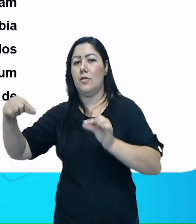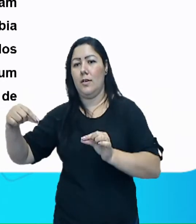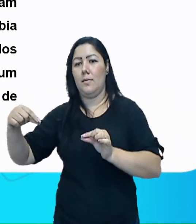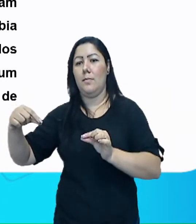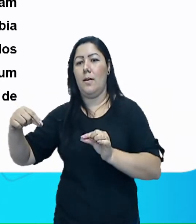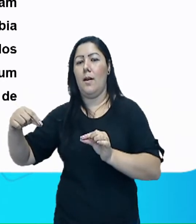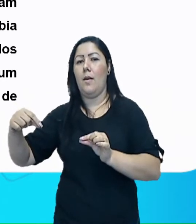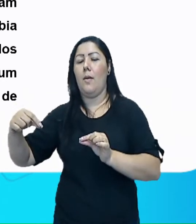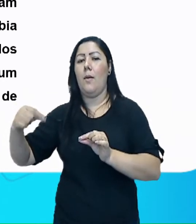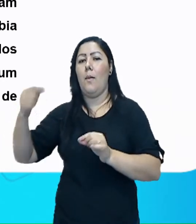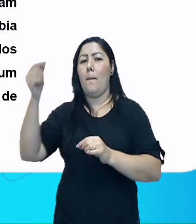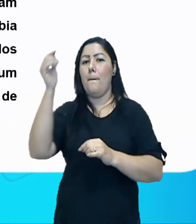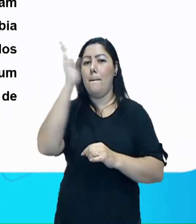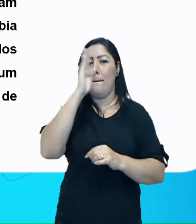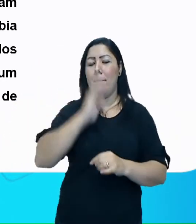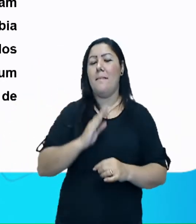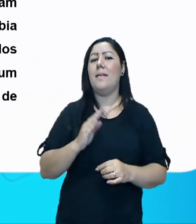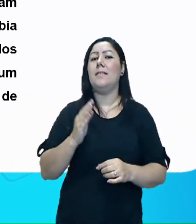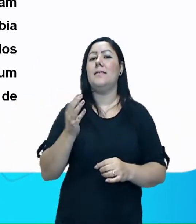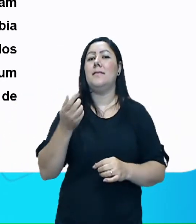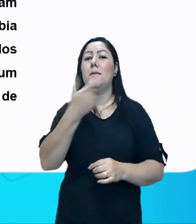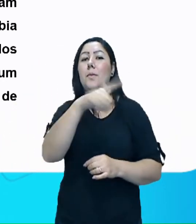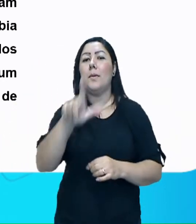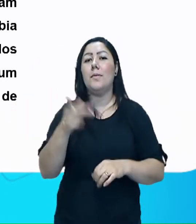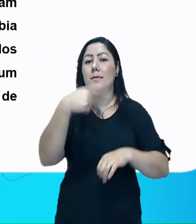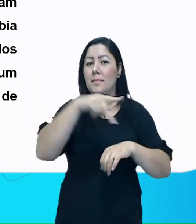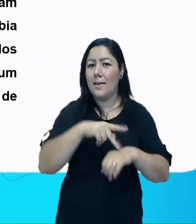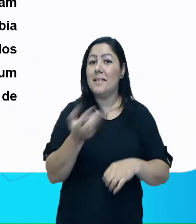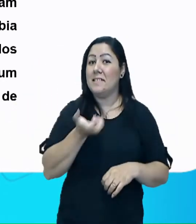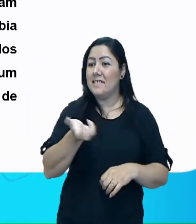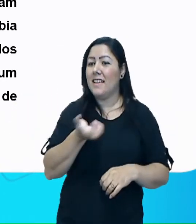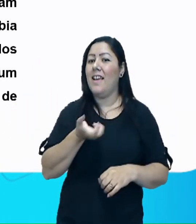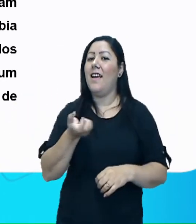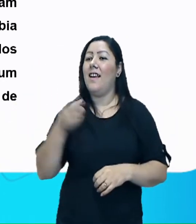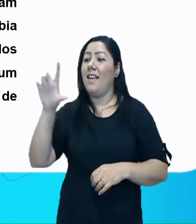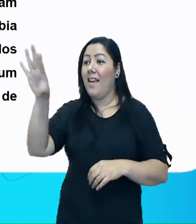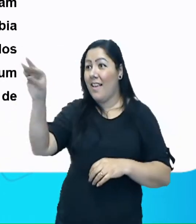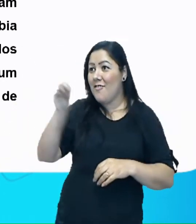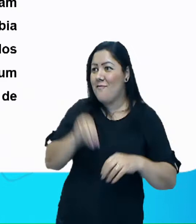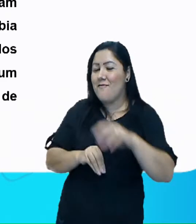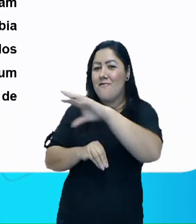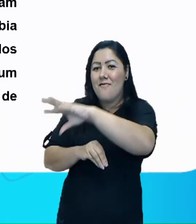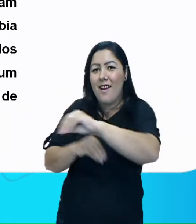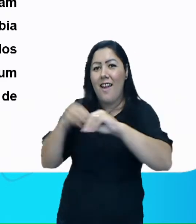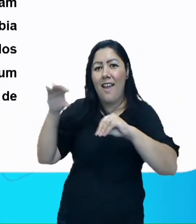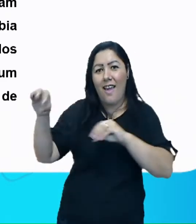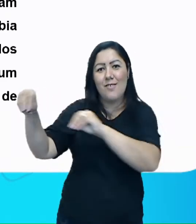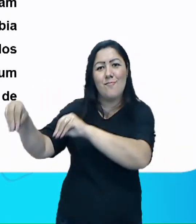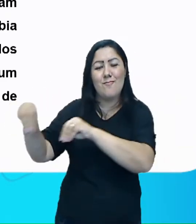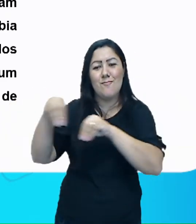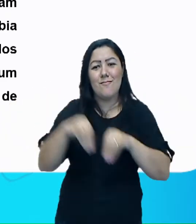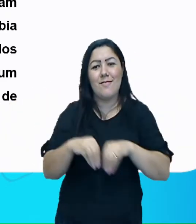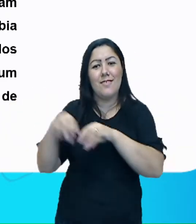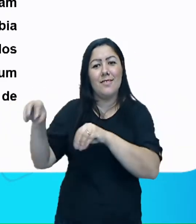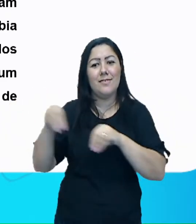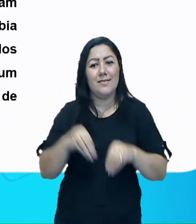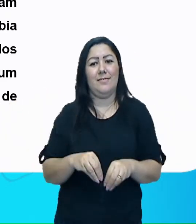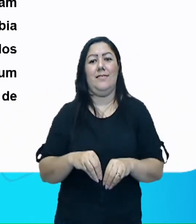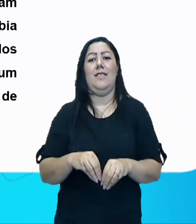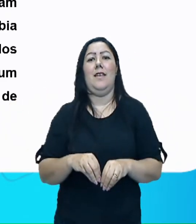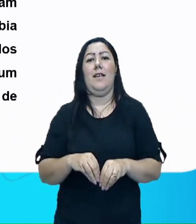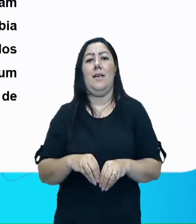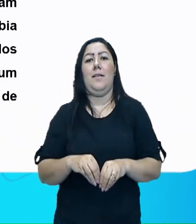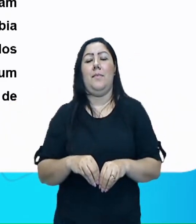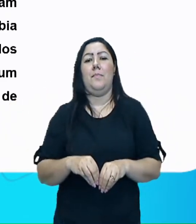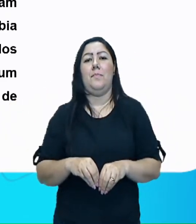no começo do século XX, tanto que o Brasil só foi seu destino porque um acordo entre Japão